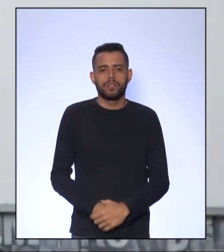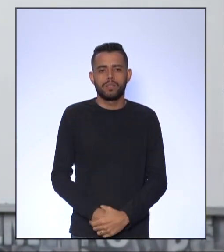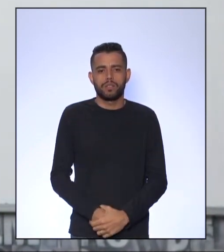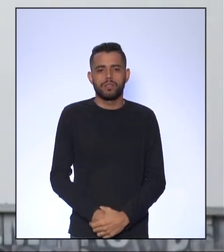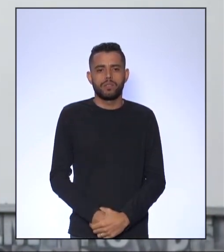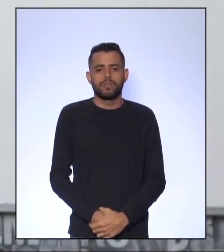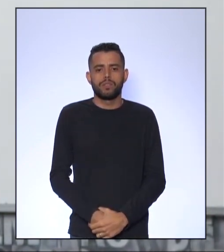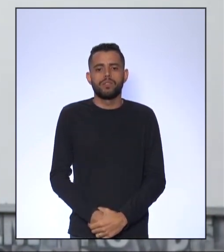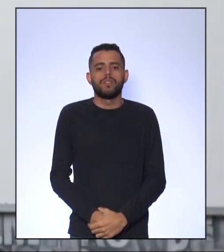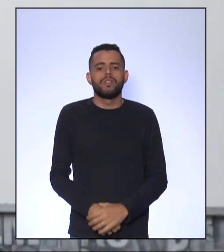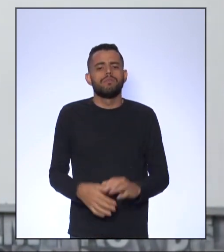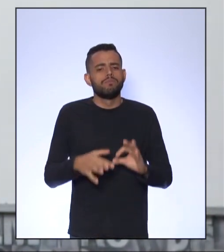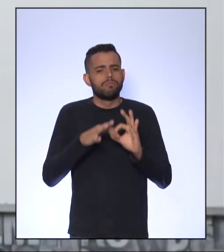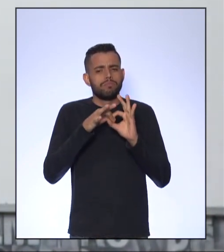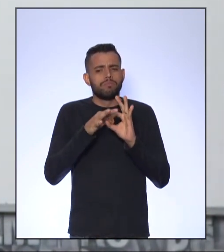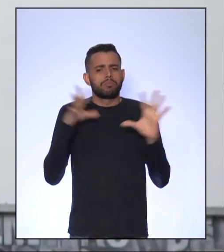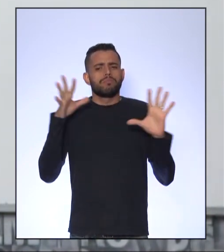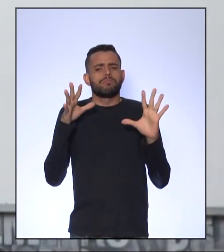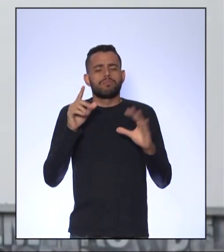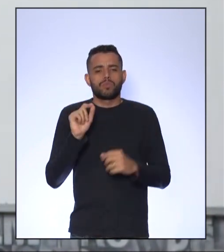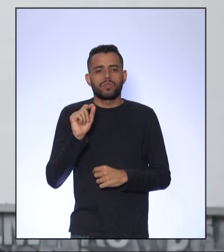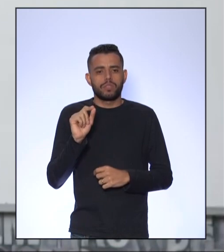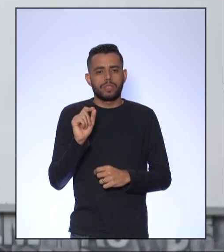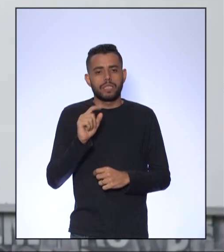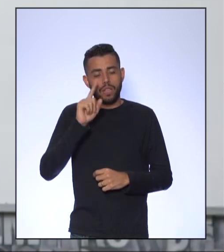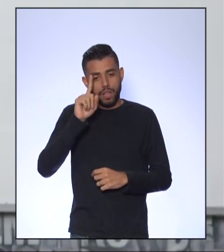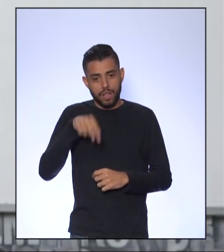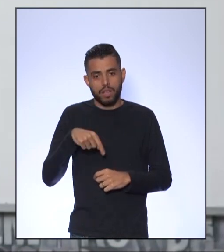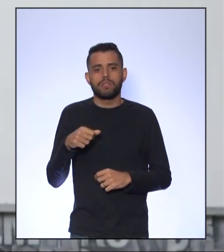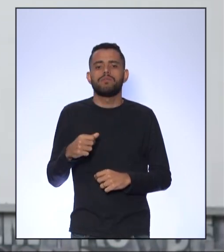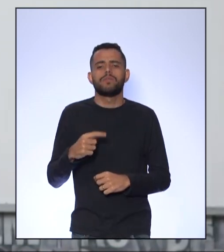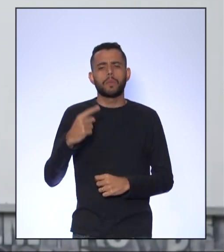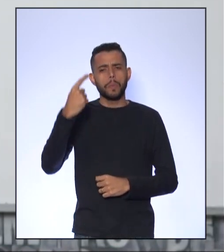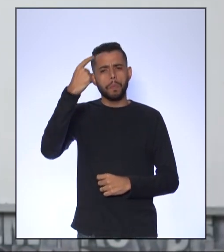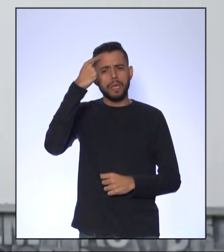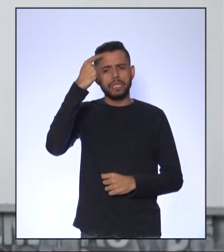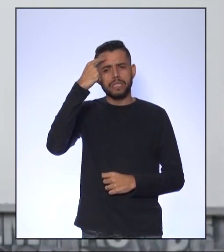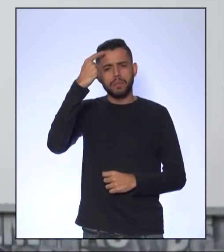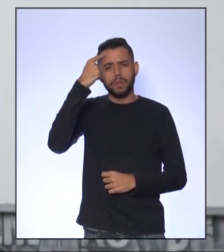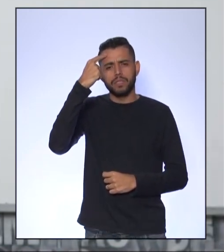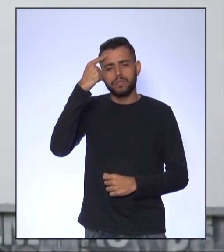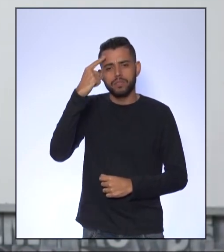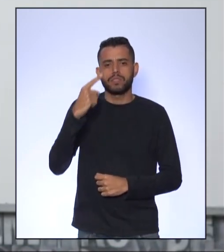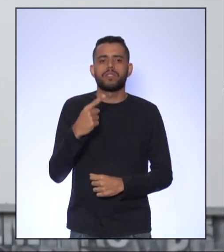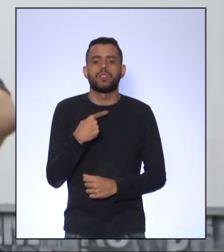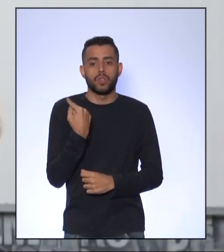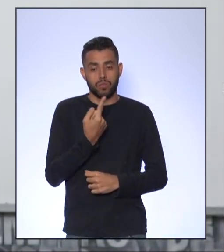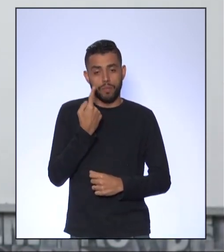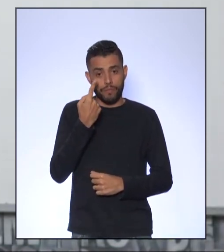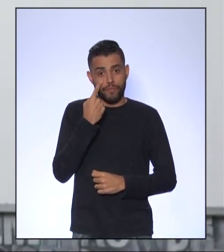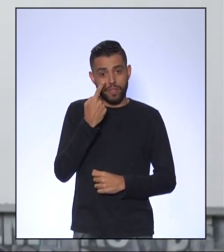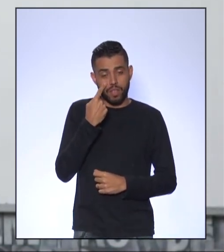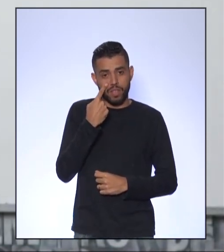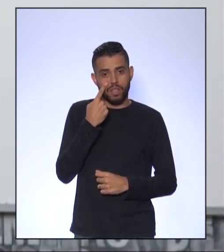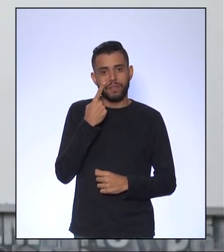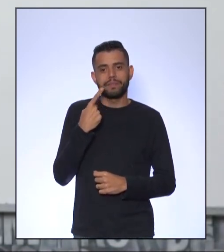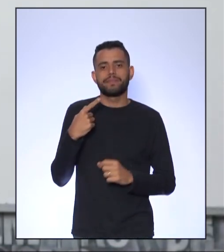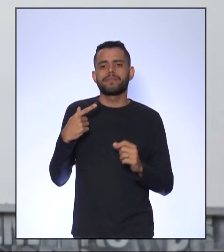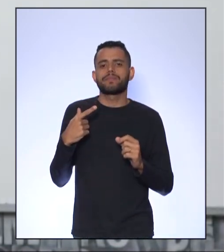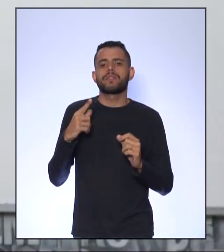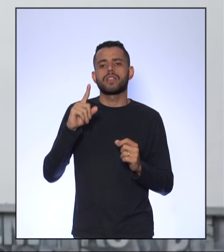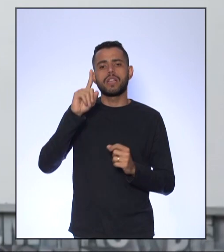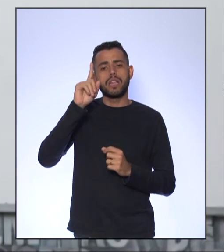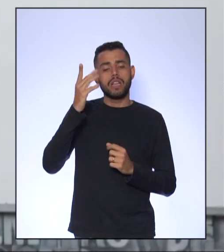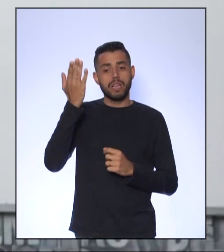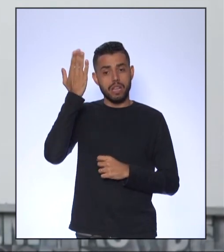vos falo neste momento é a transição do pensamento, que nós vamos ver daqui a pouquinho, que era teocêntrico